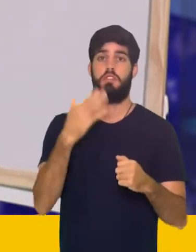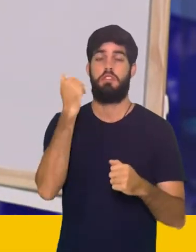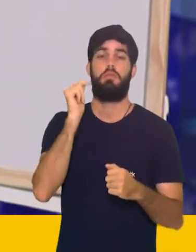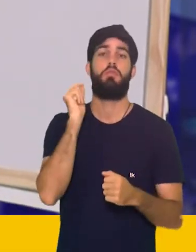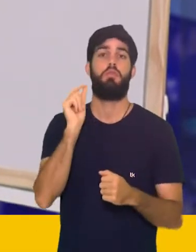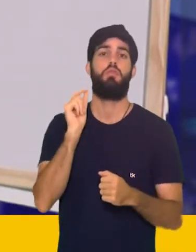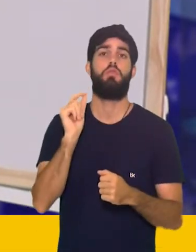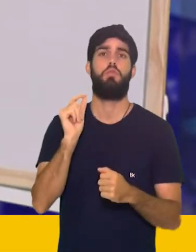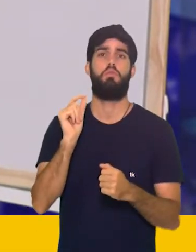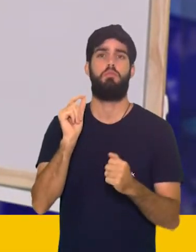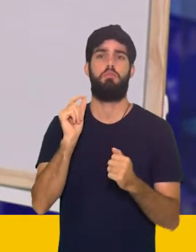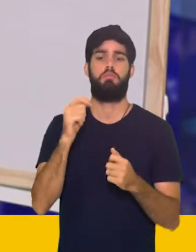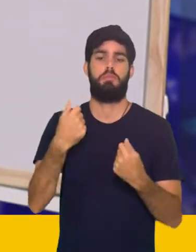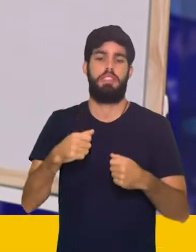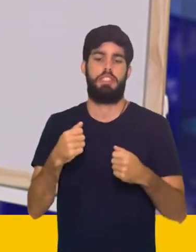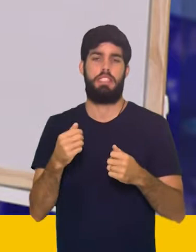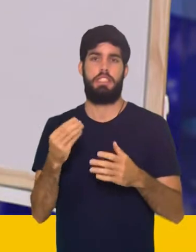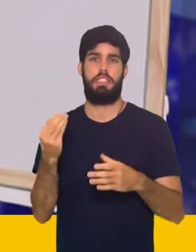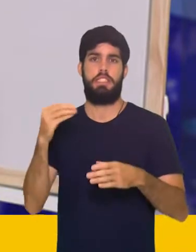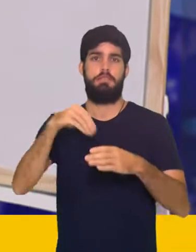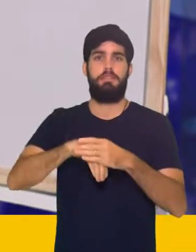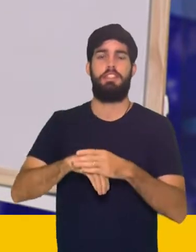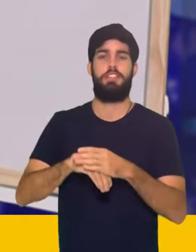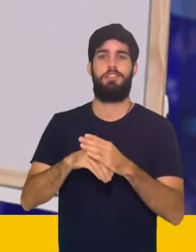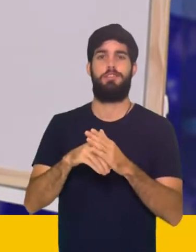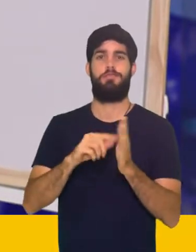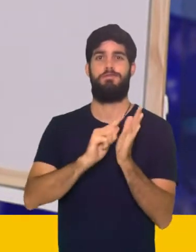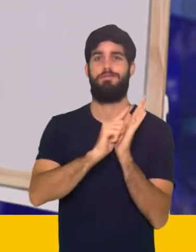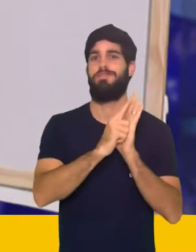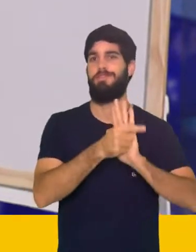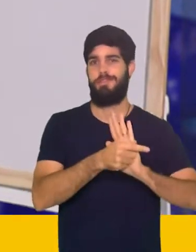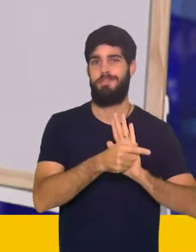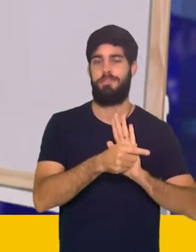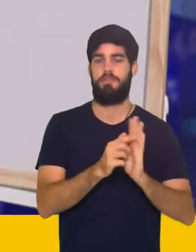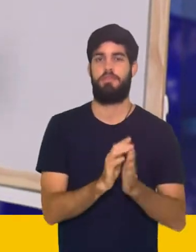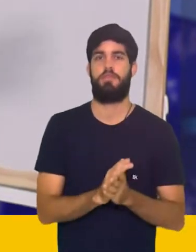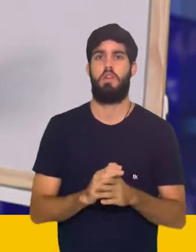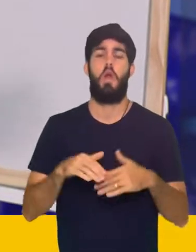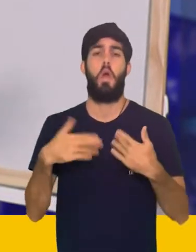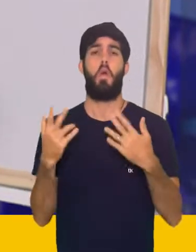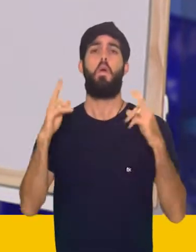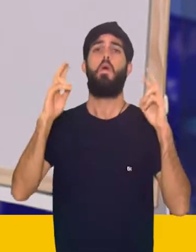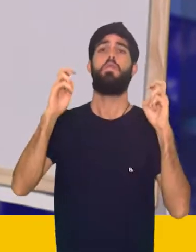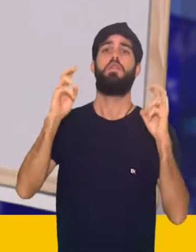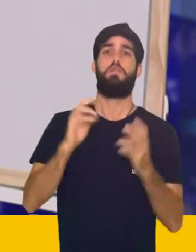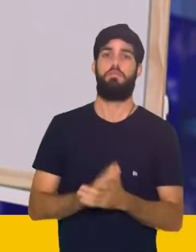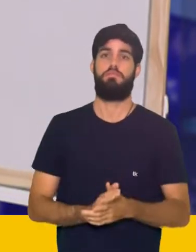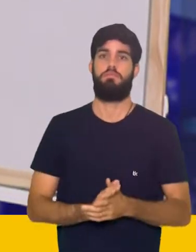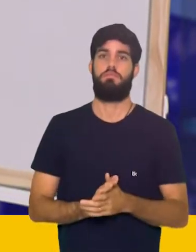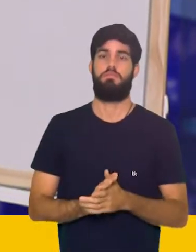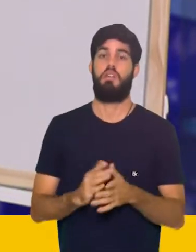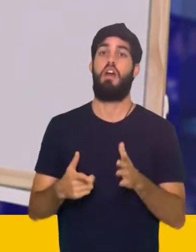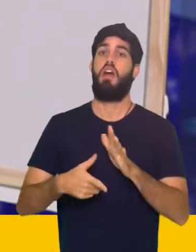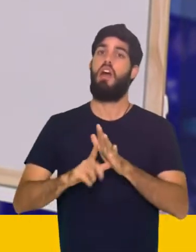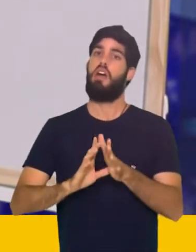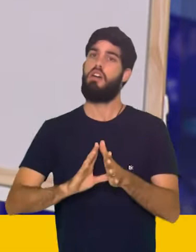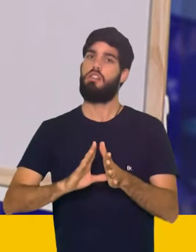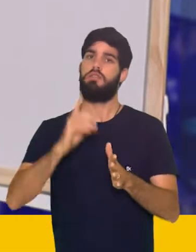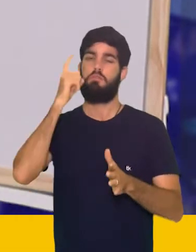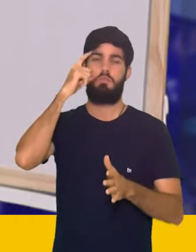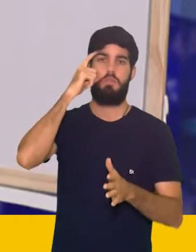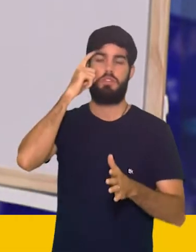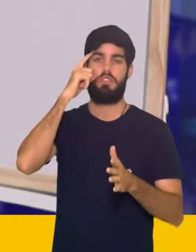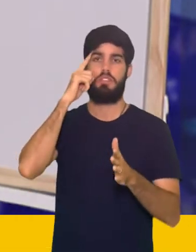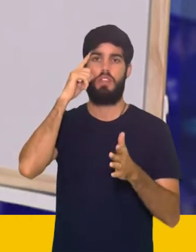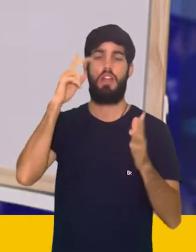tem que ser feito dentro desse gênero. O normal é que me perguntam assim, qual vai ser o tema? Antes de pensar no tema,